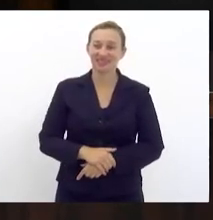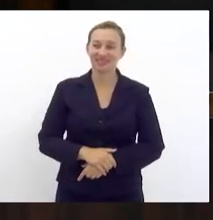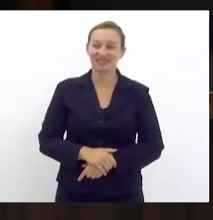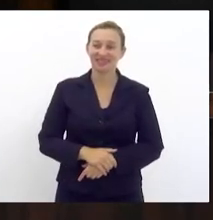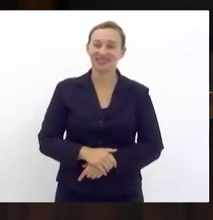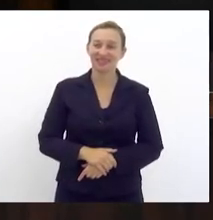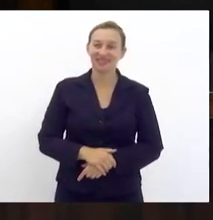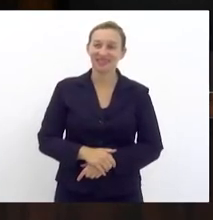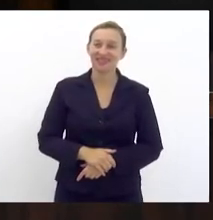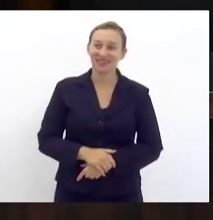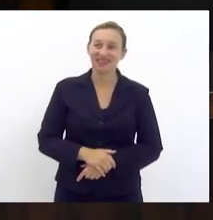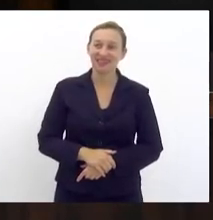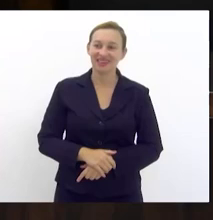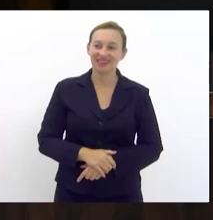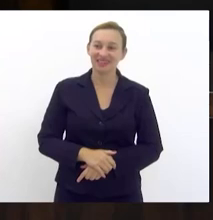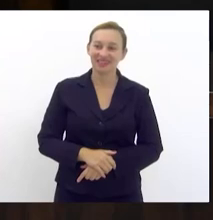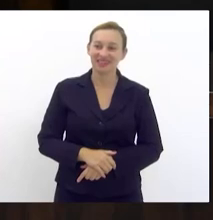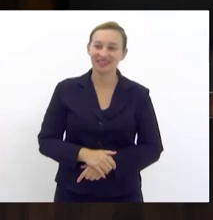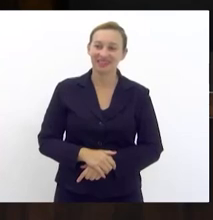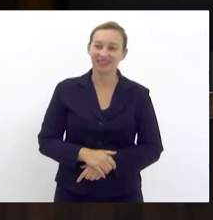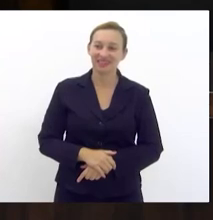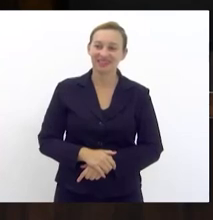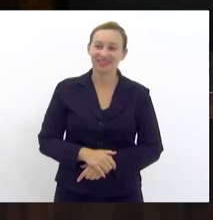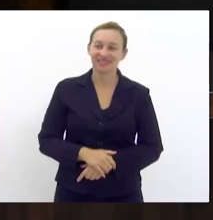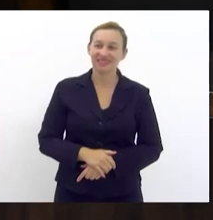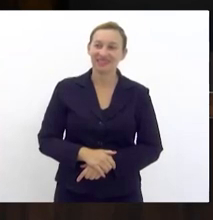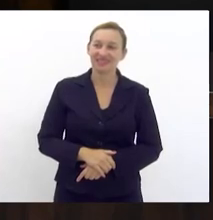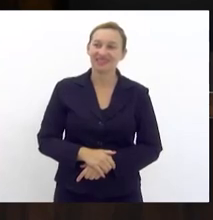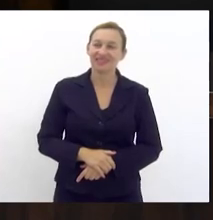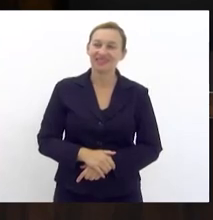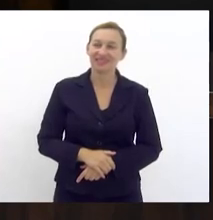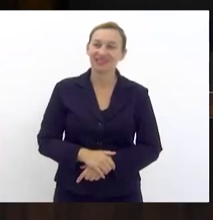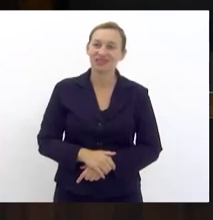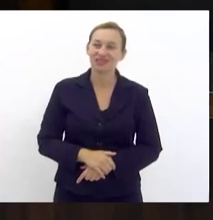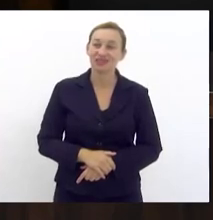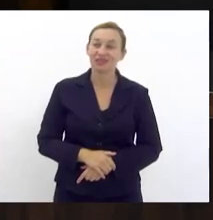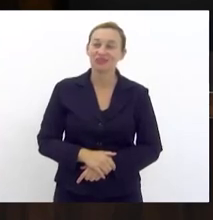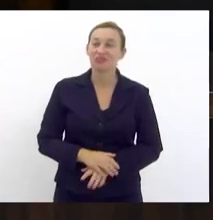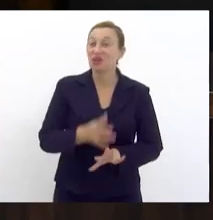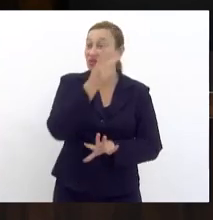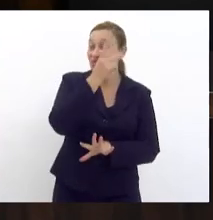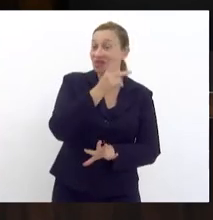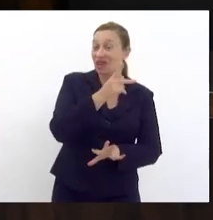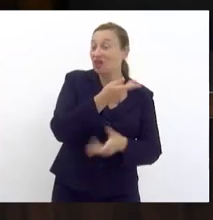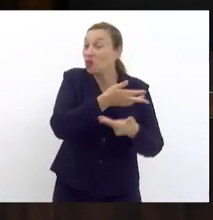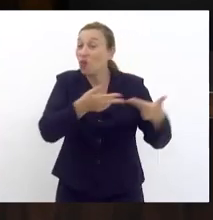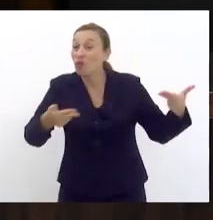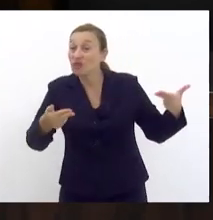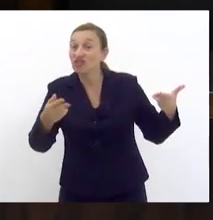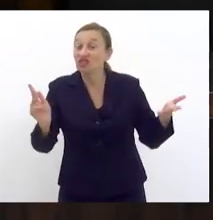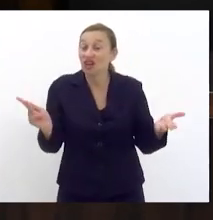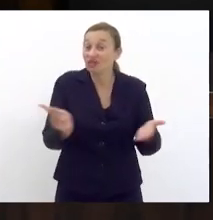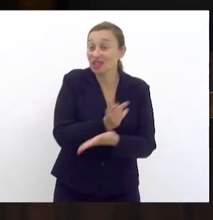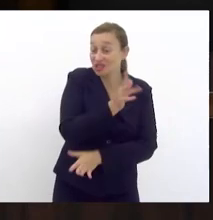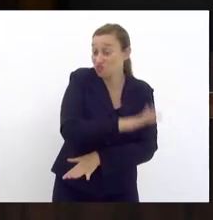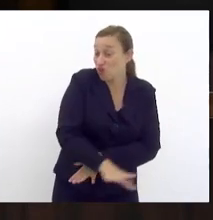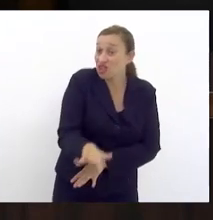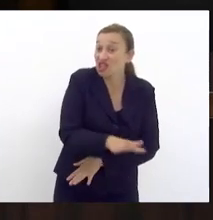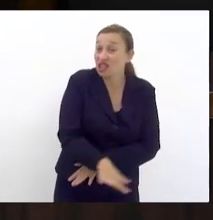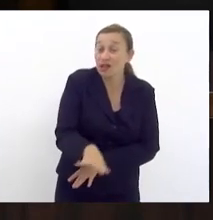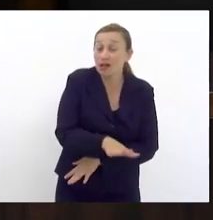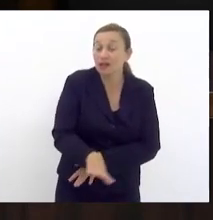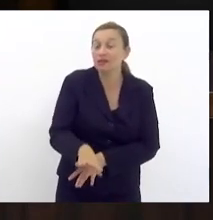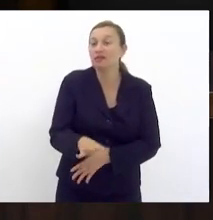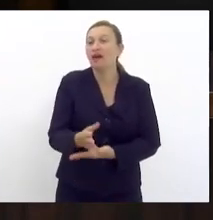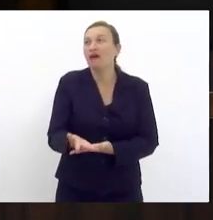aconteceu comigo, Brazão. Deu ligar num domingo a ele, né? Foram coisas que aconteceu, né, de uma criança que